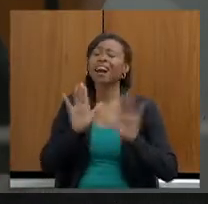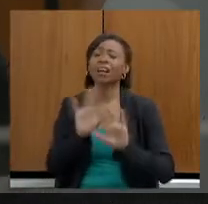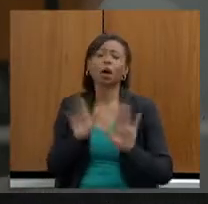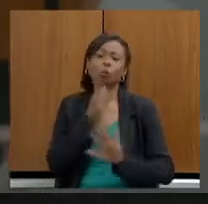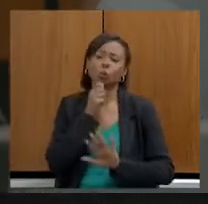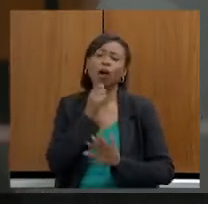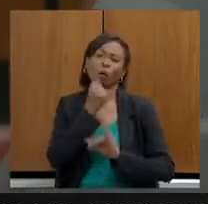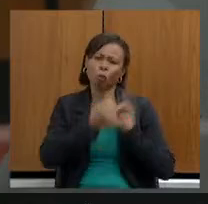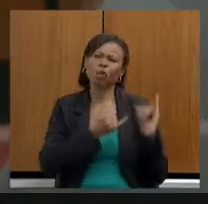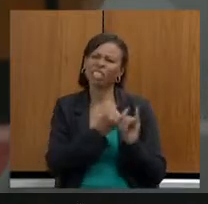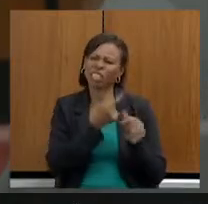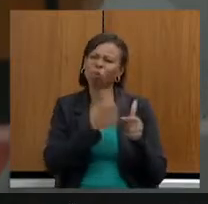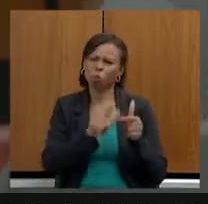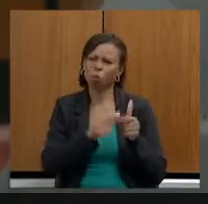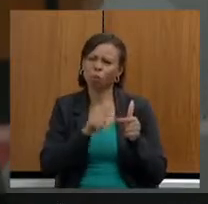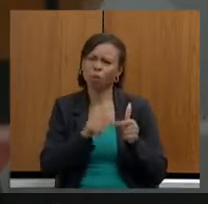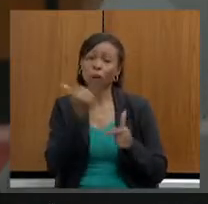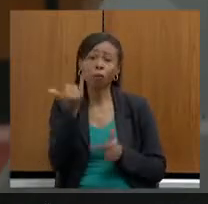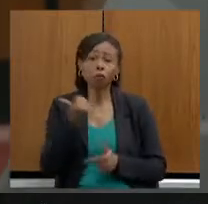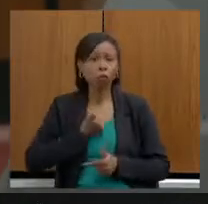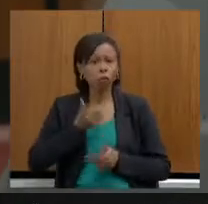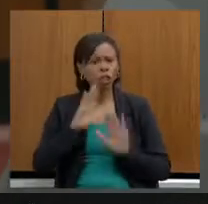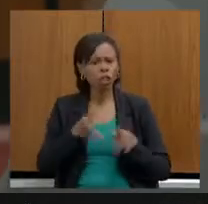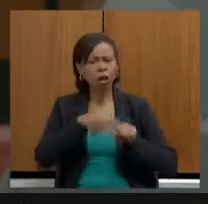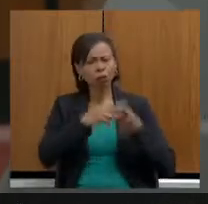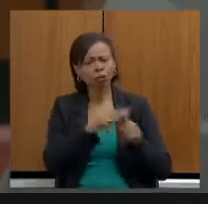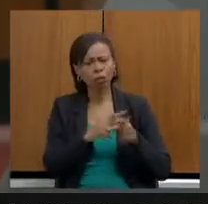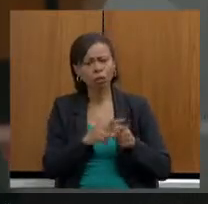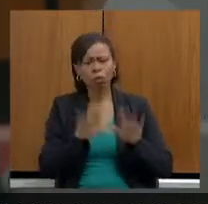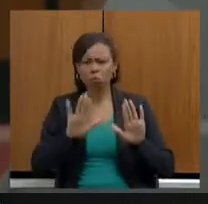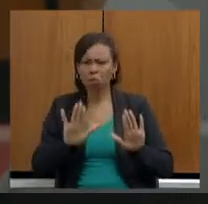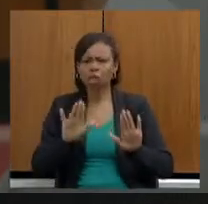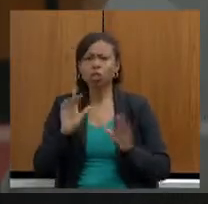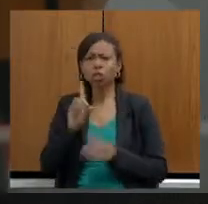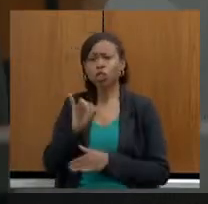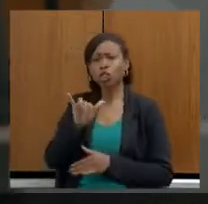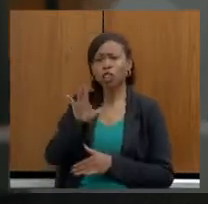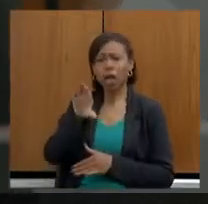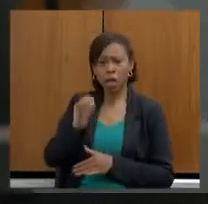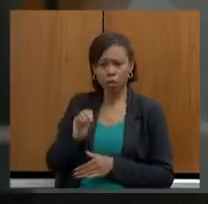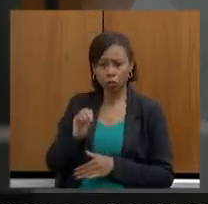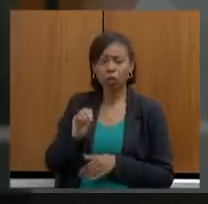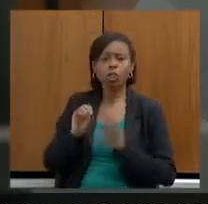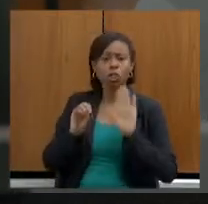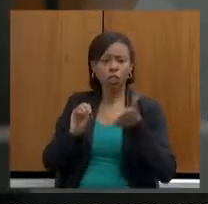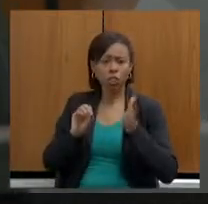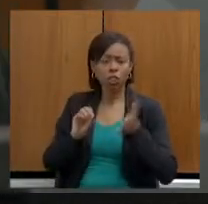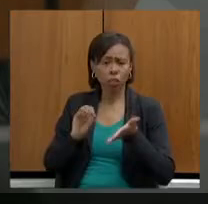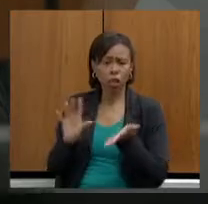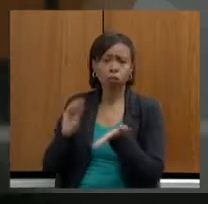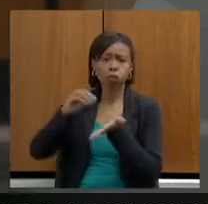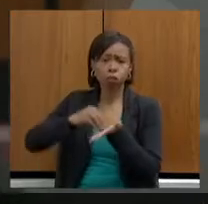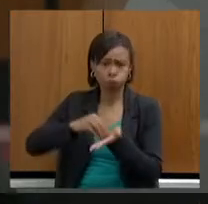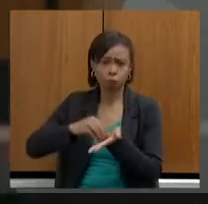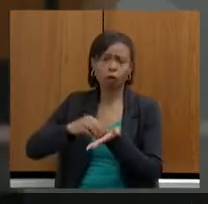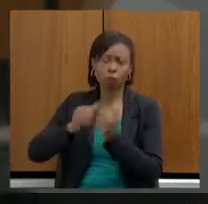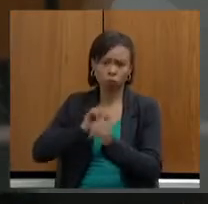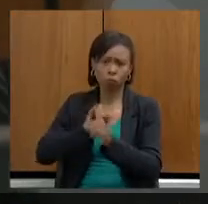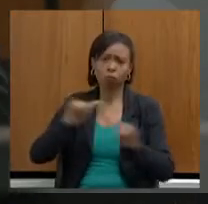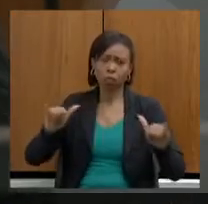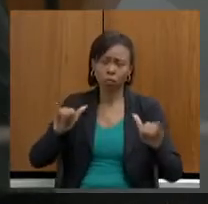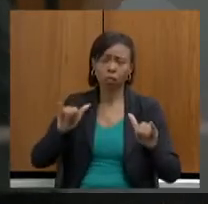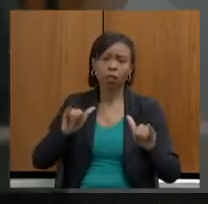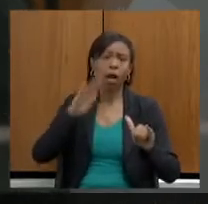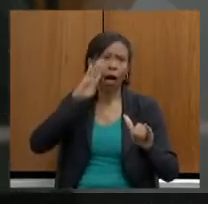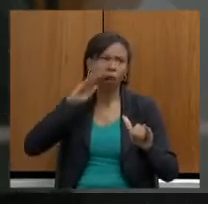problema na internet mas parece Acabaram de me informar que regularizaram de qualquer forma do diário já foi é disposto como